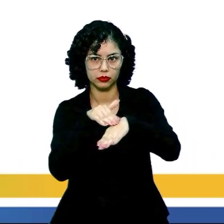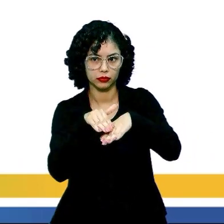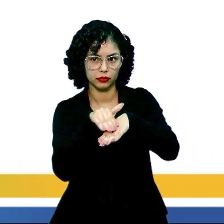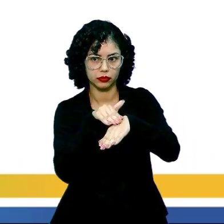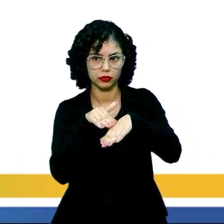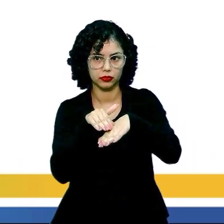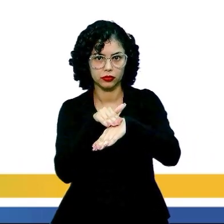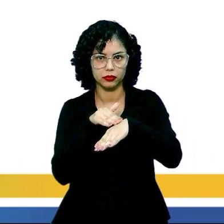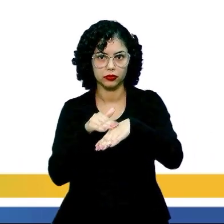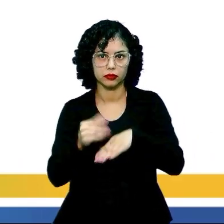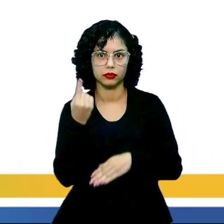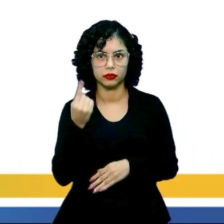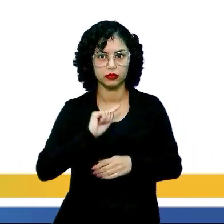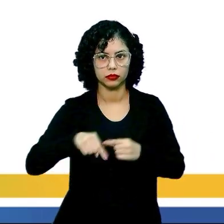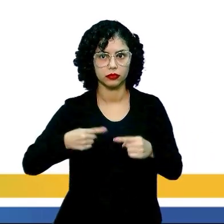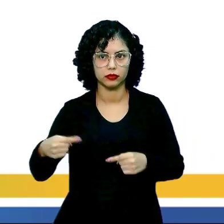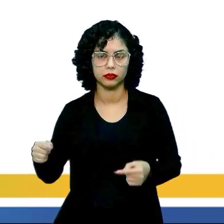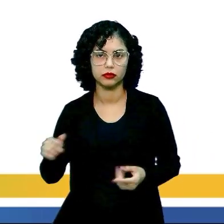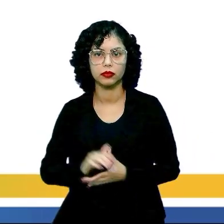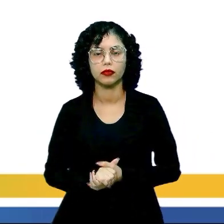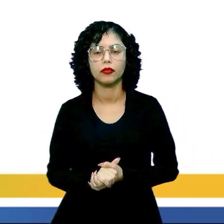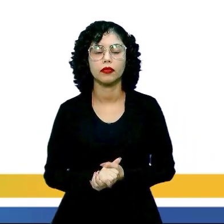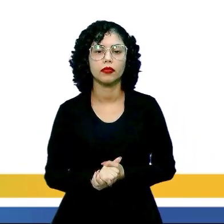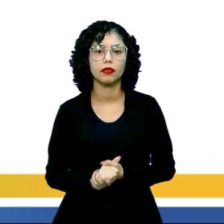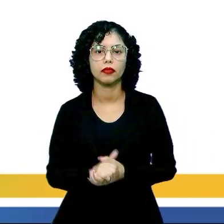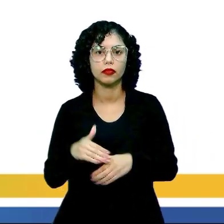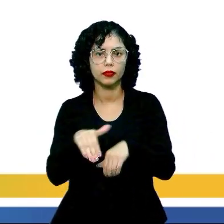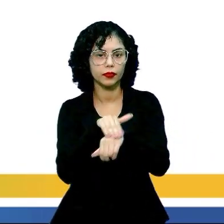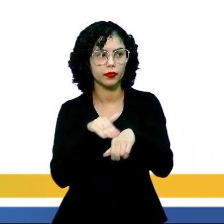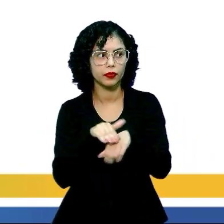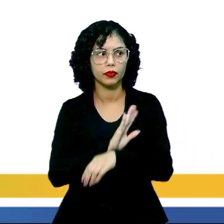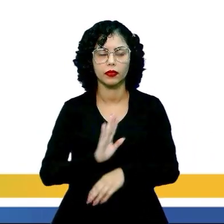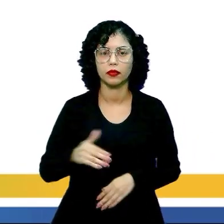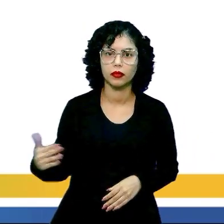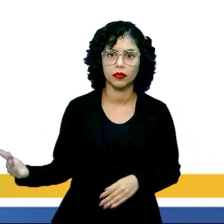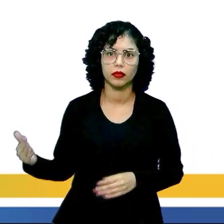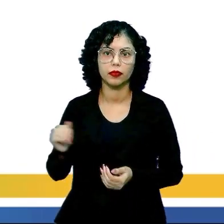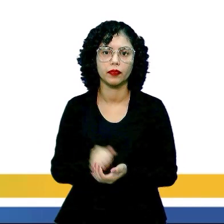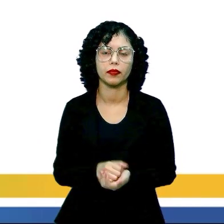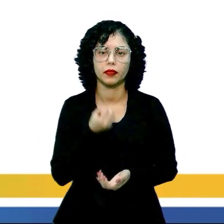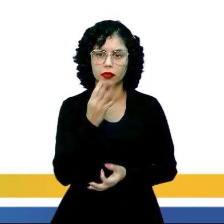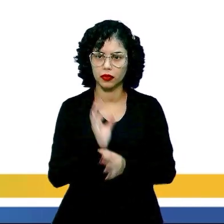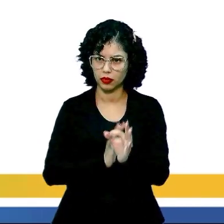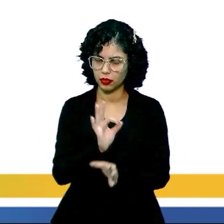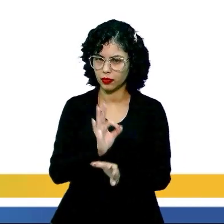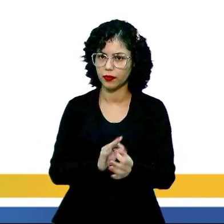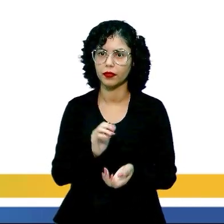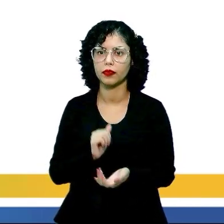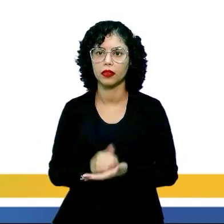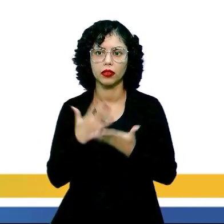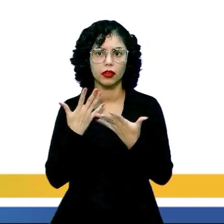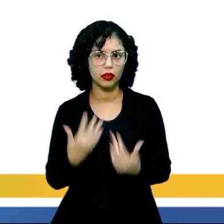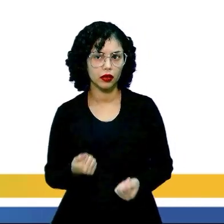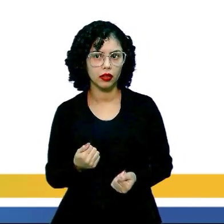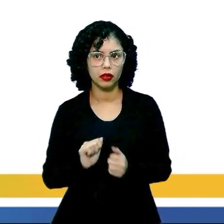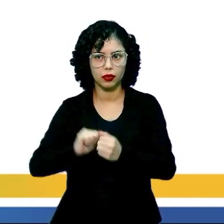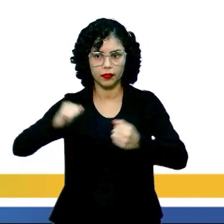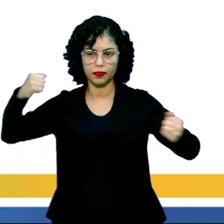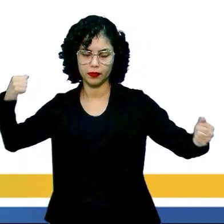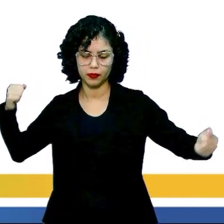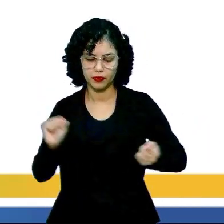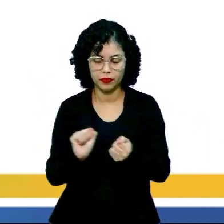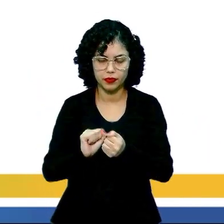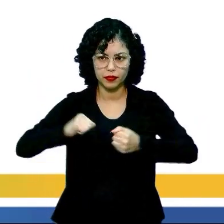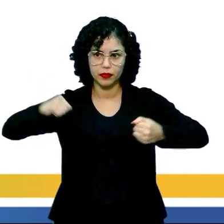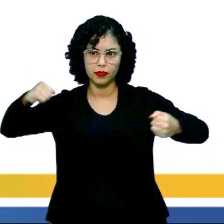prova Enem, unidade 1. A pele humana, quando está bem hidratada, adquire